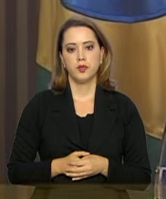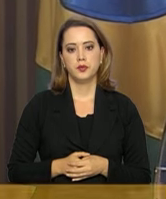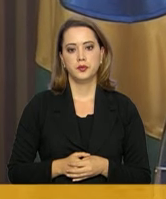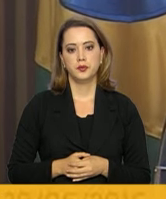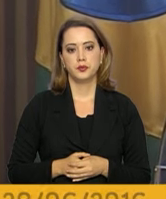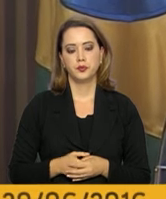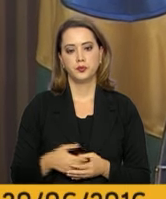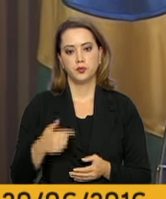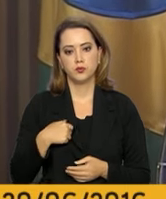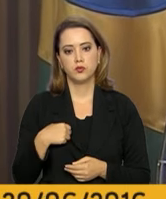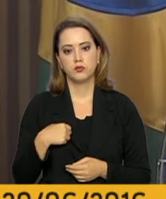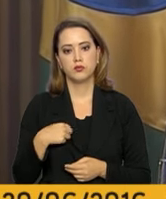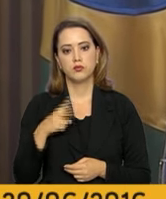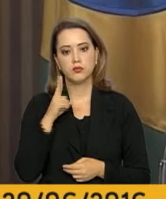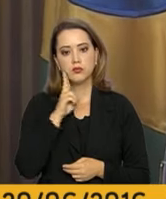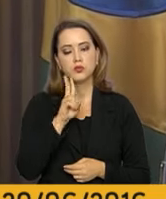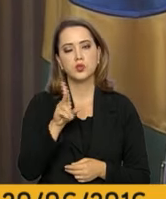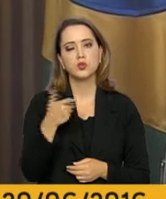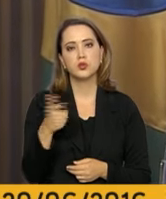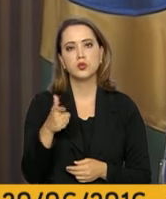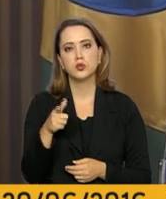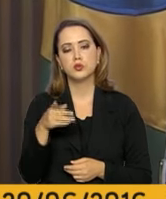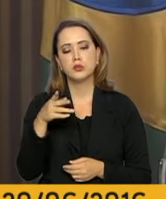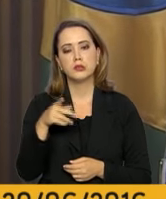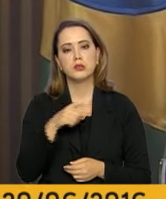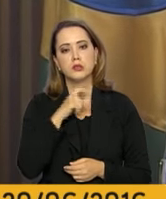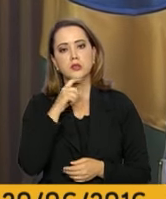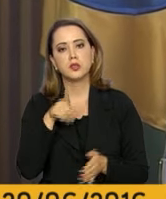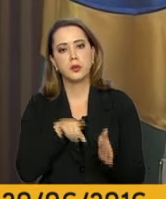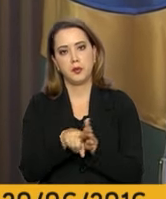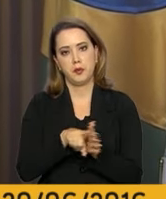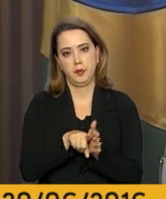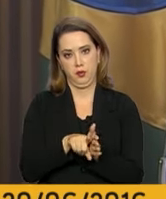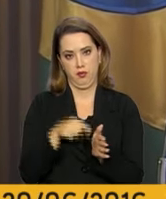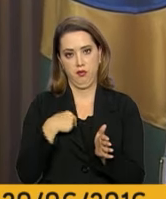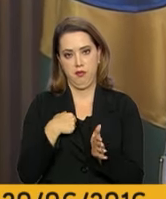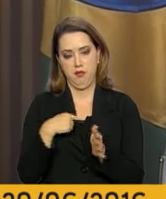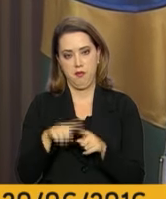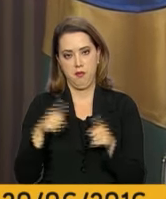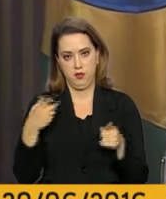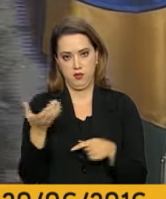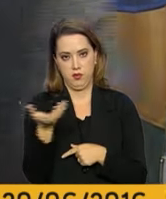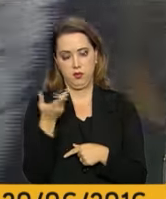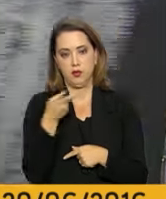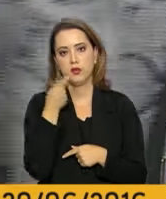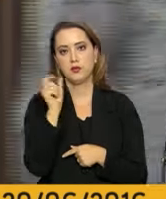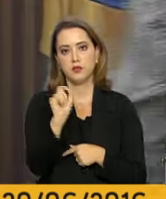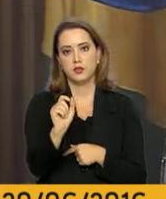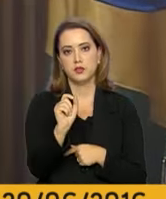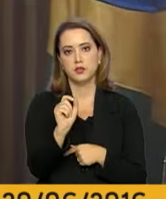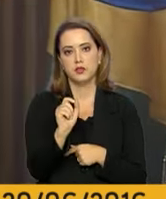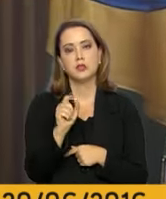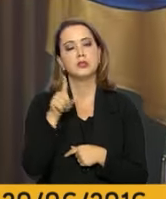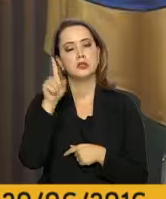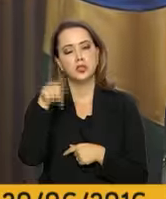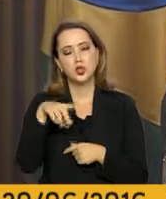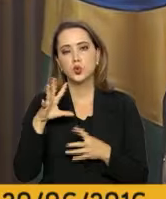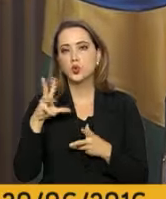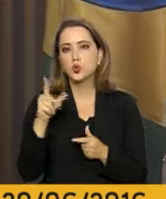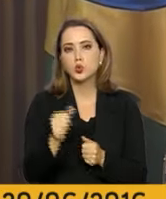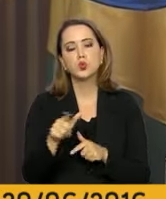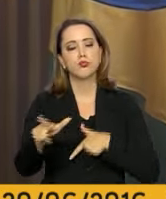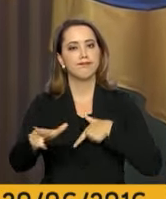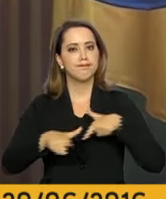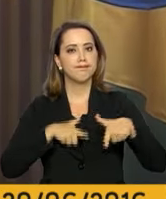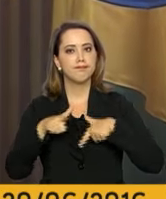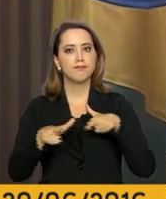ol eu eu vejo que não há mais oradores inscritos eu vou tomar Liberdade apenas de dizer que isto tudo é fruto de um